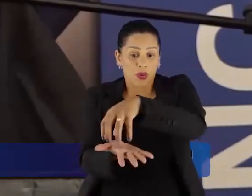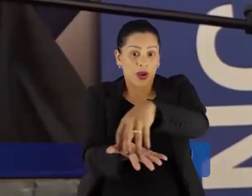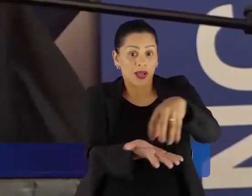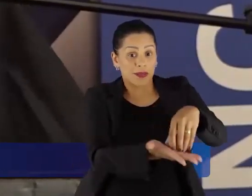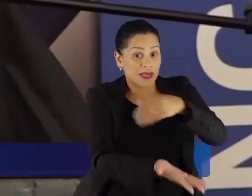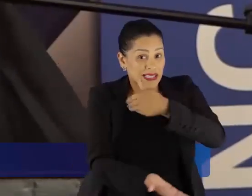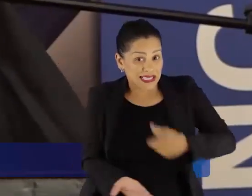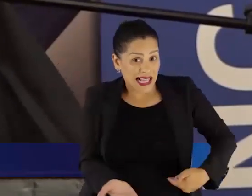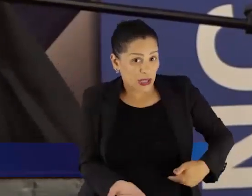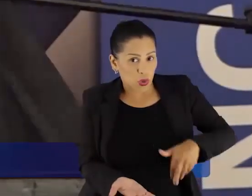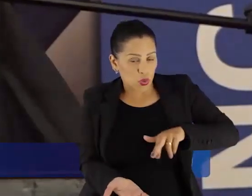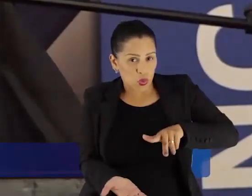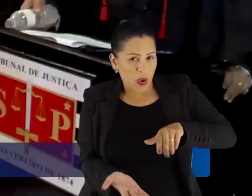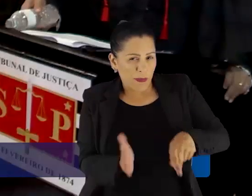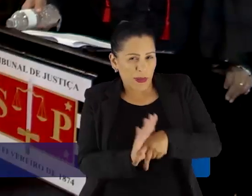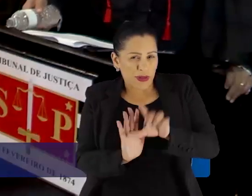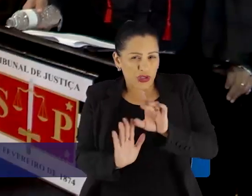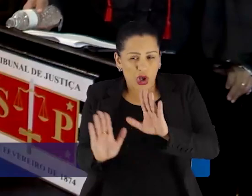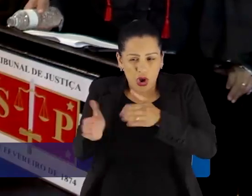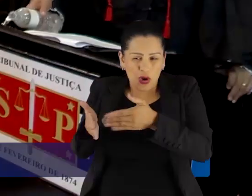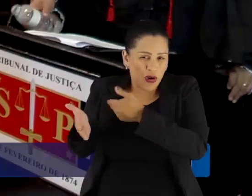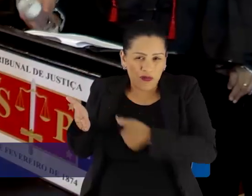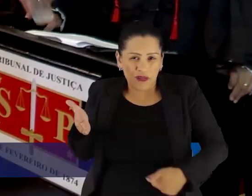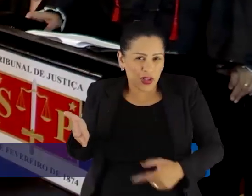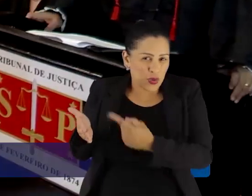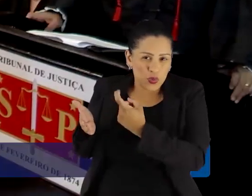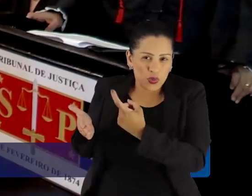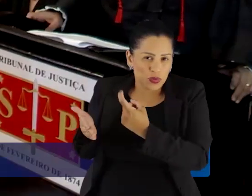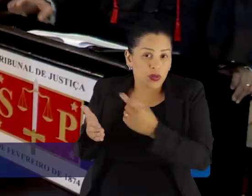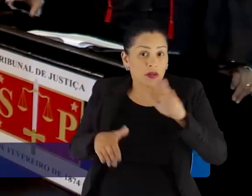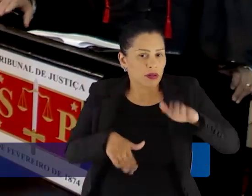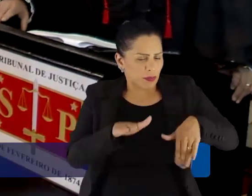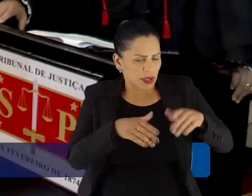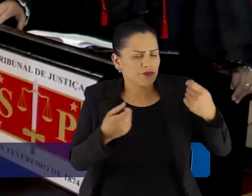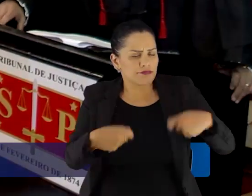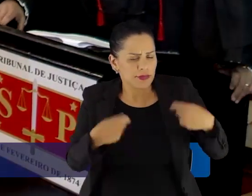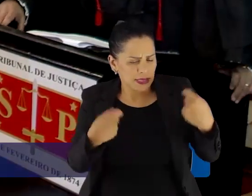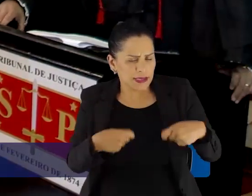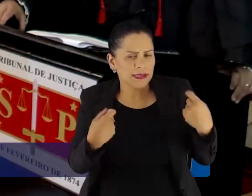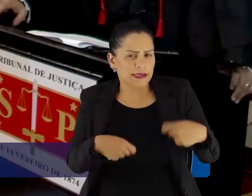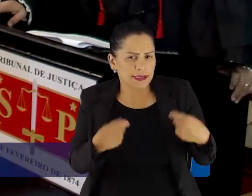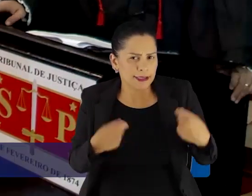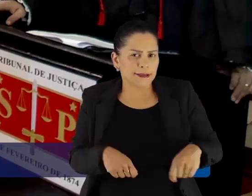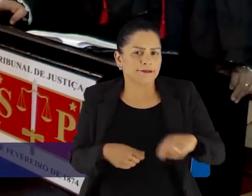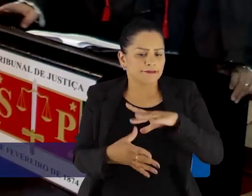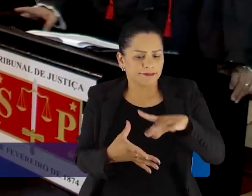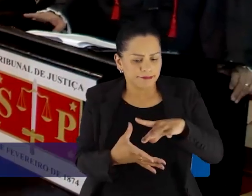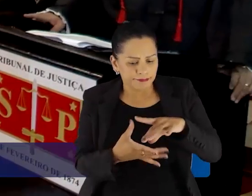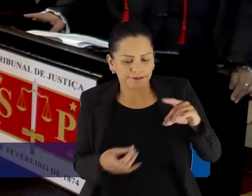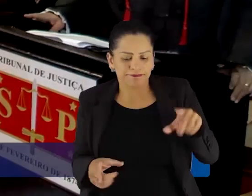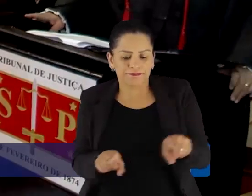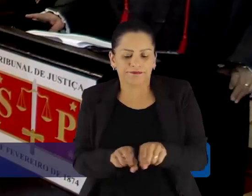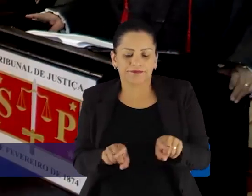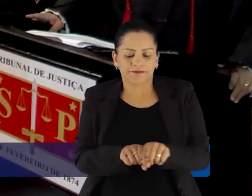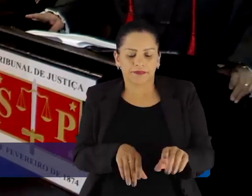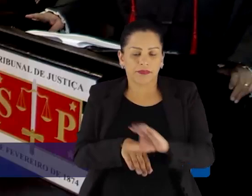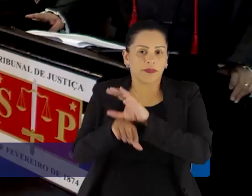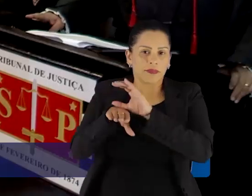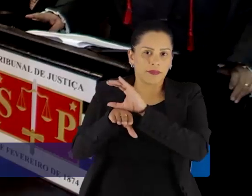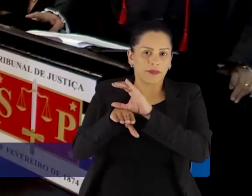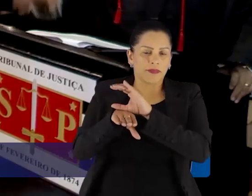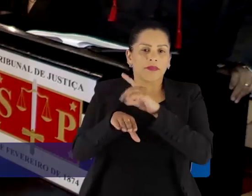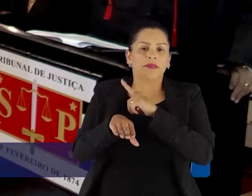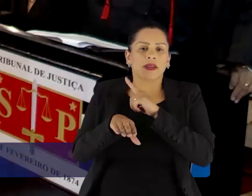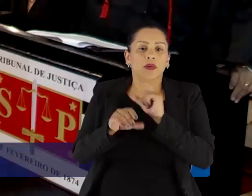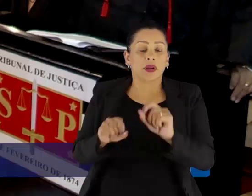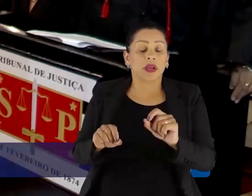governo dependem a democracia EA constituição obrigado para fazer cessar a certo e